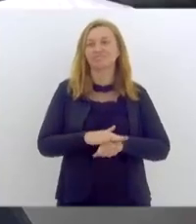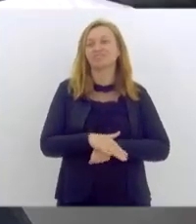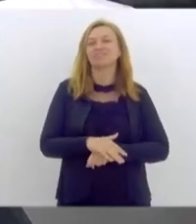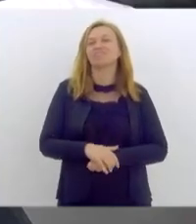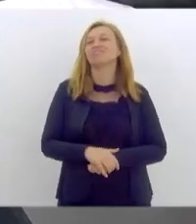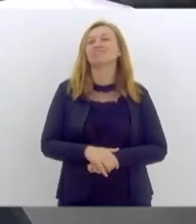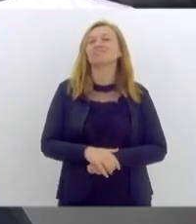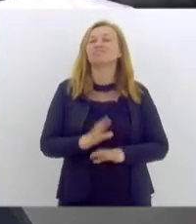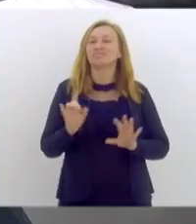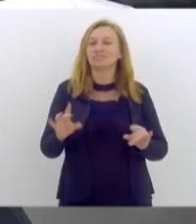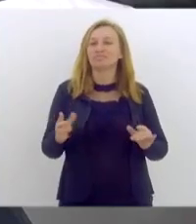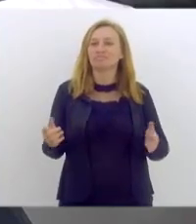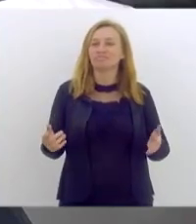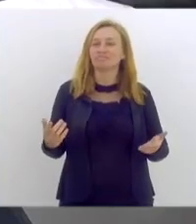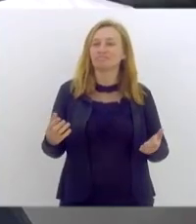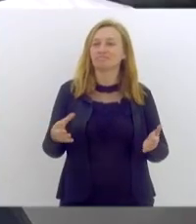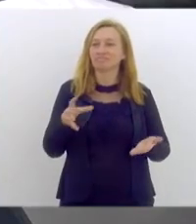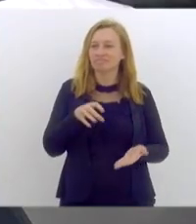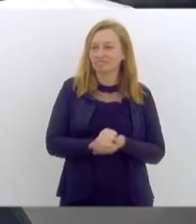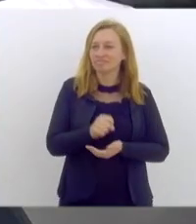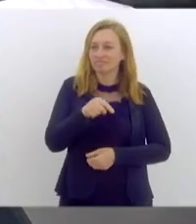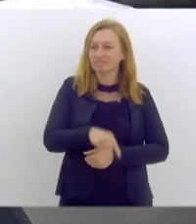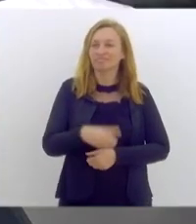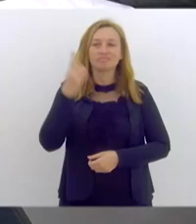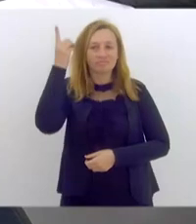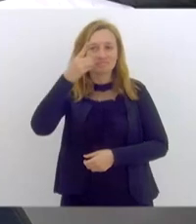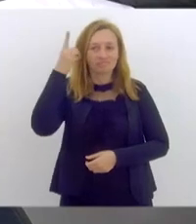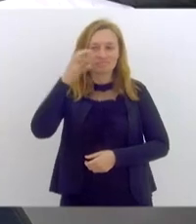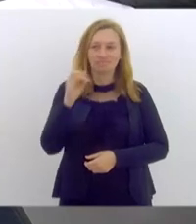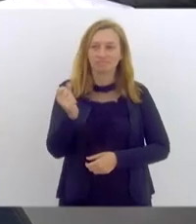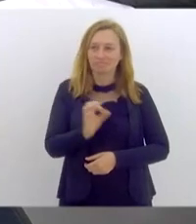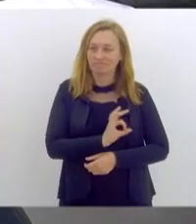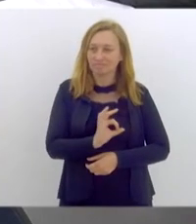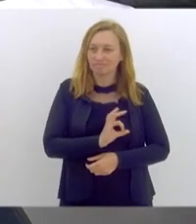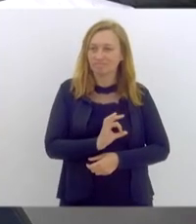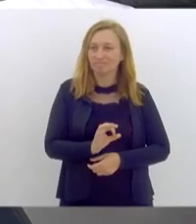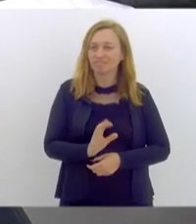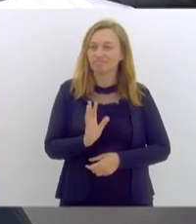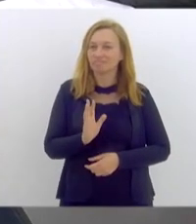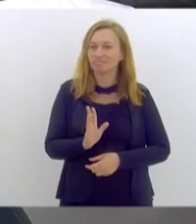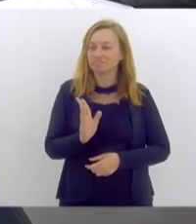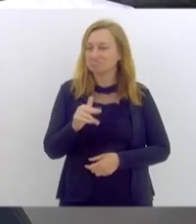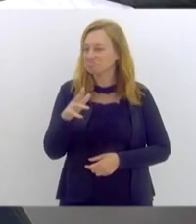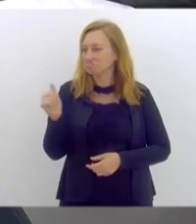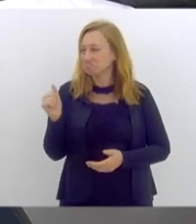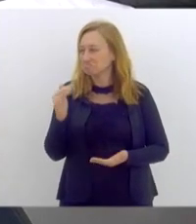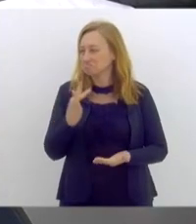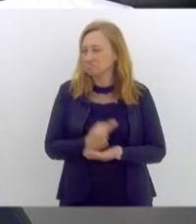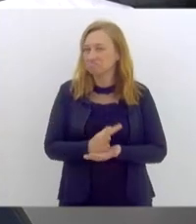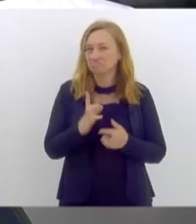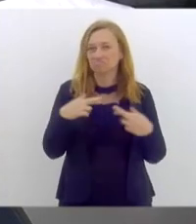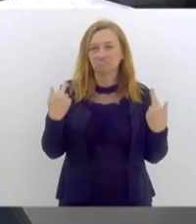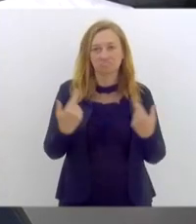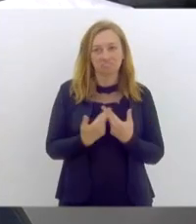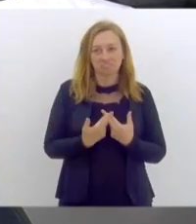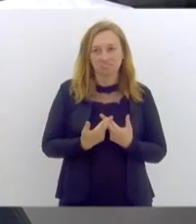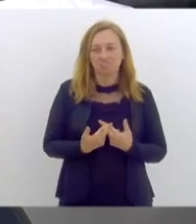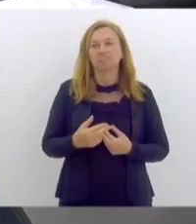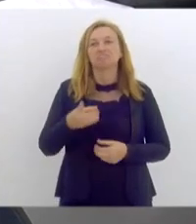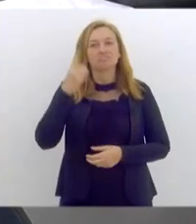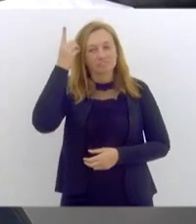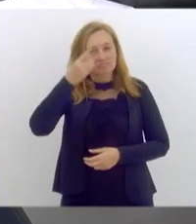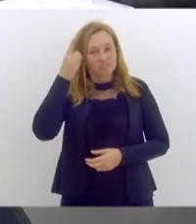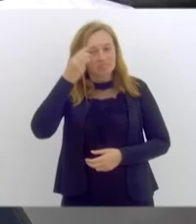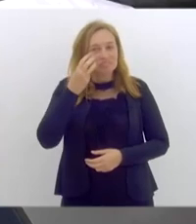só fazer um registro aqui que a deputada Marta Rocha que jamais falta em uma reunião e o